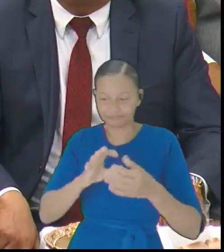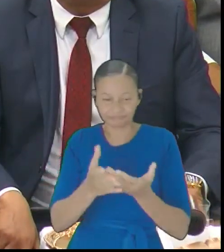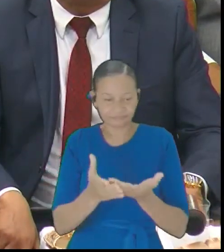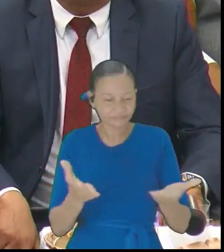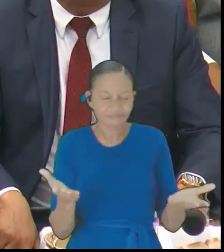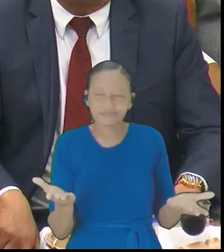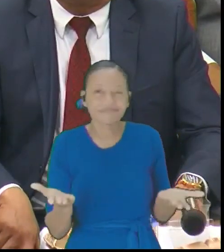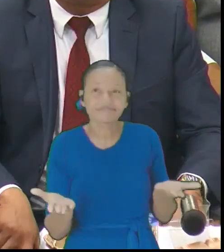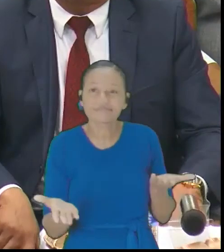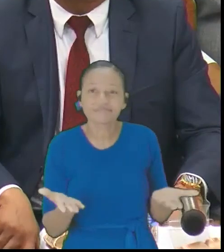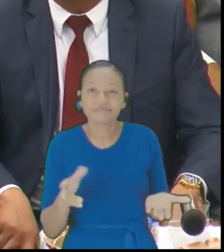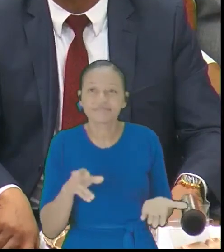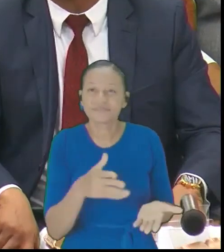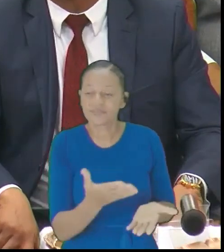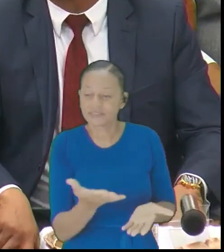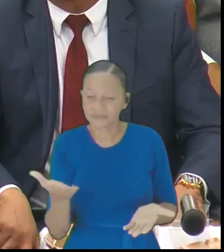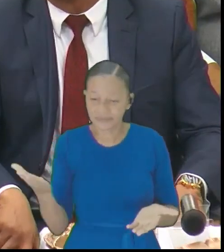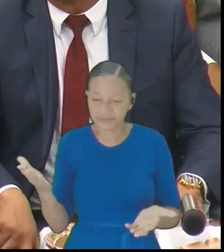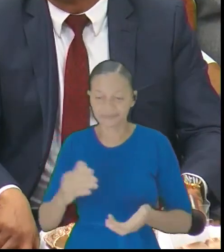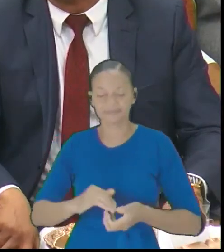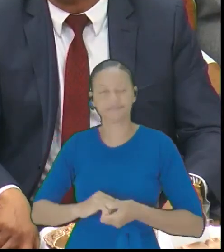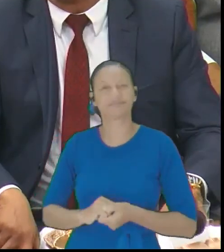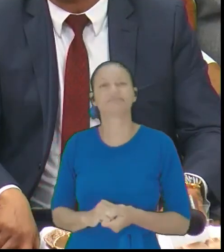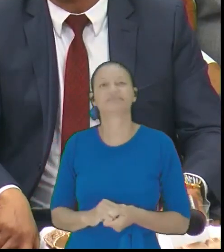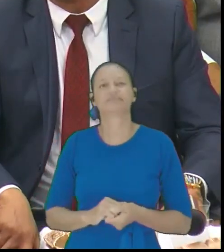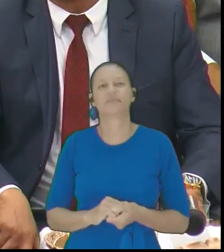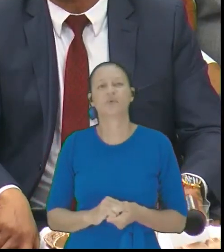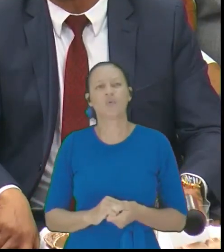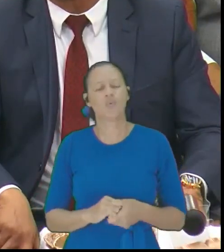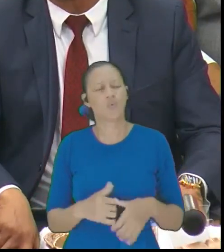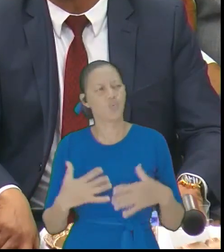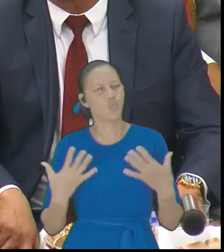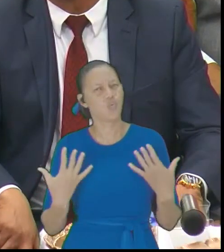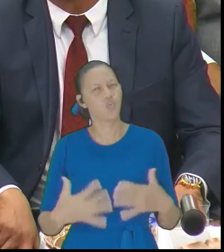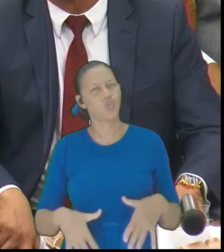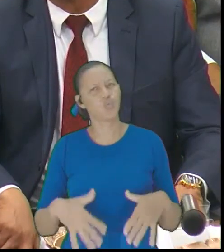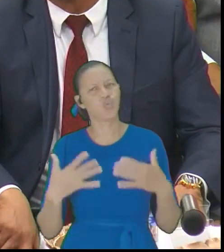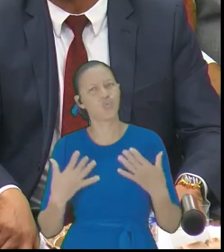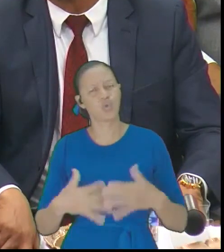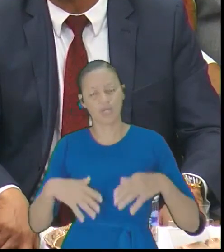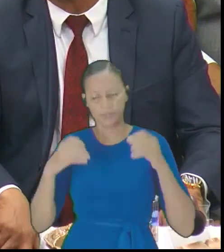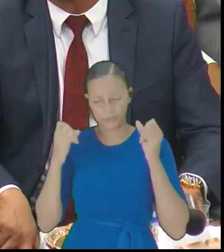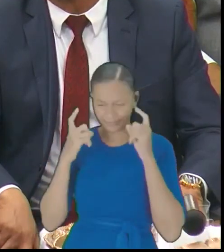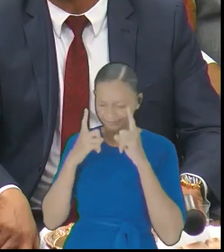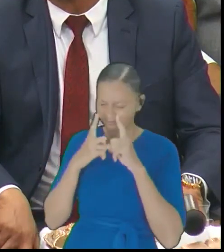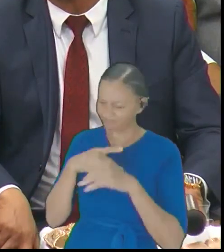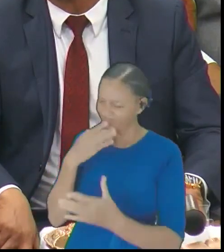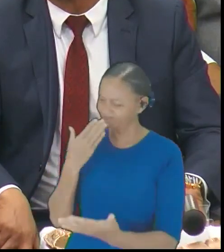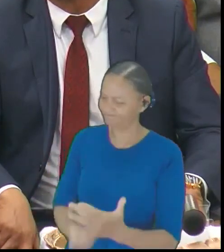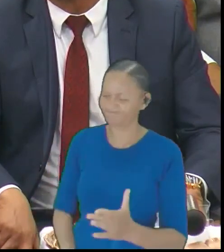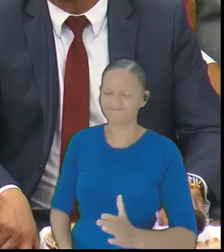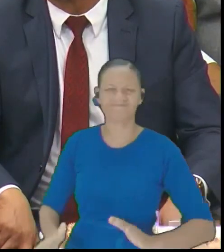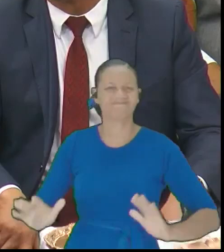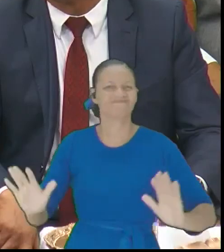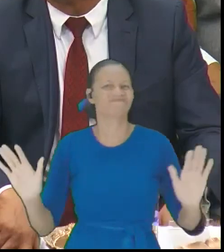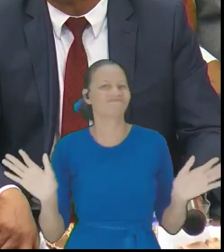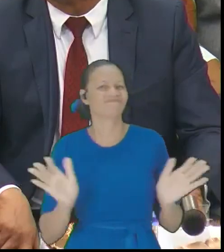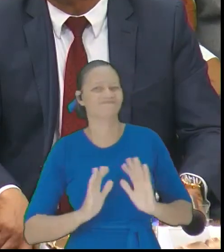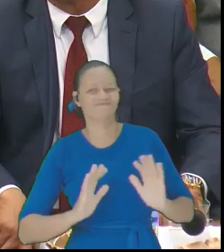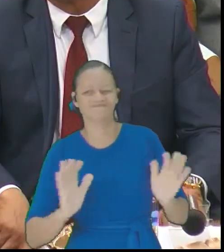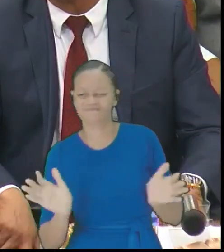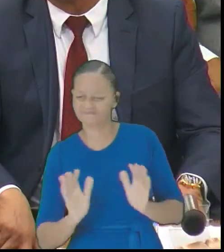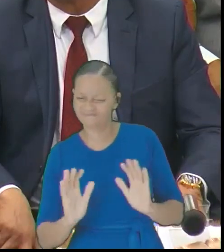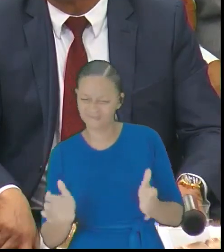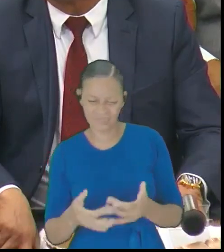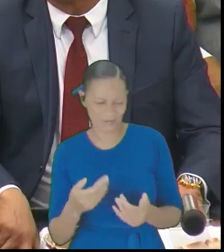E aí, meu irmão? Que negócio difícil. Não perca comunhão por nada.